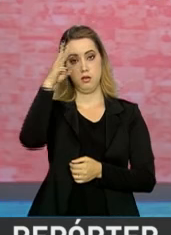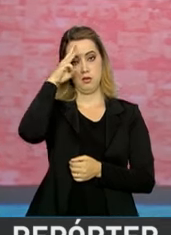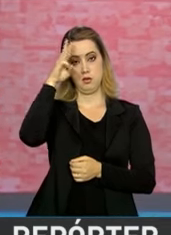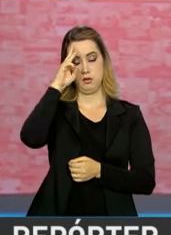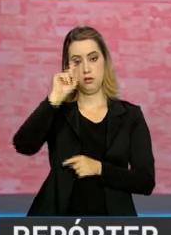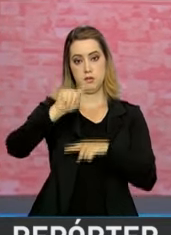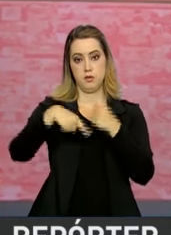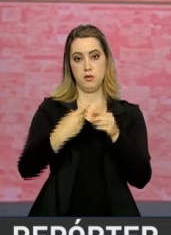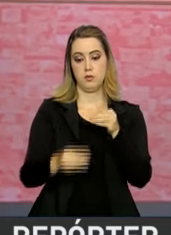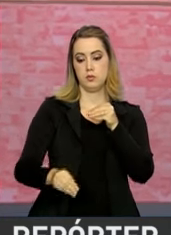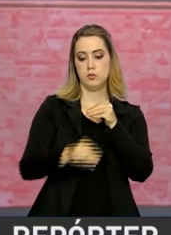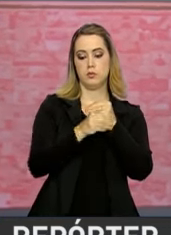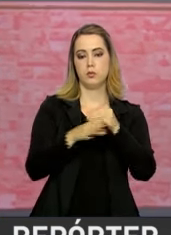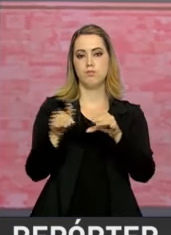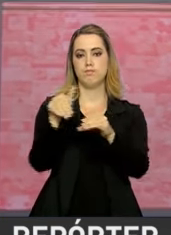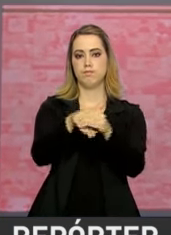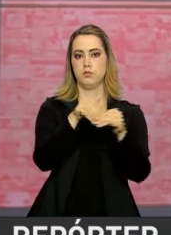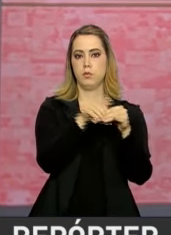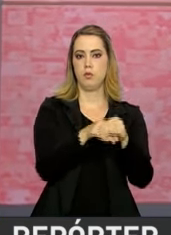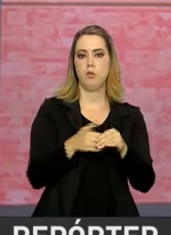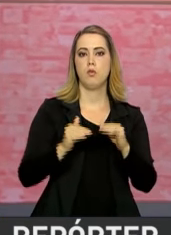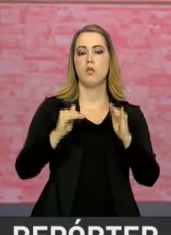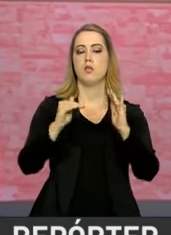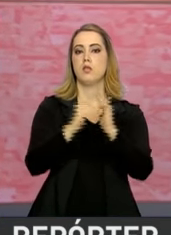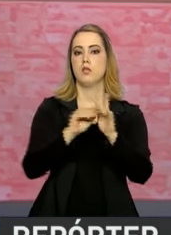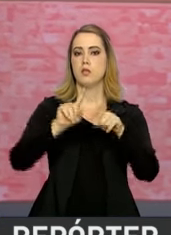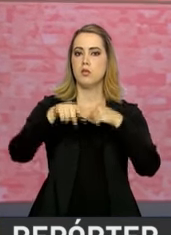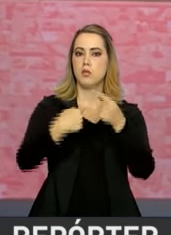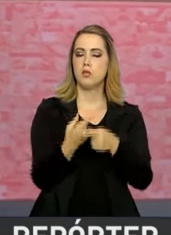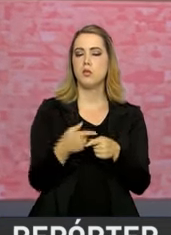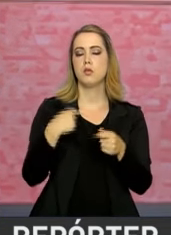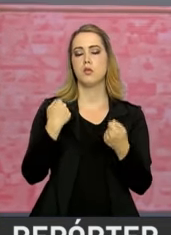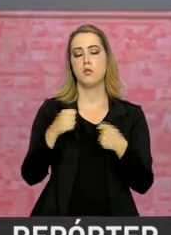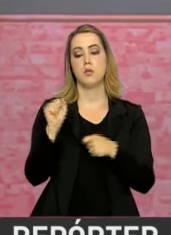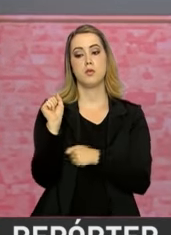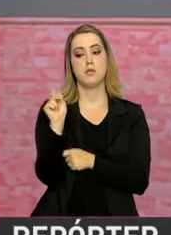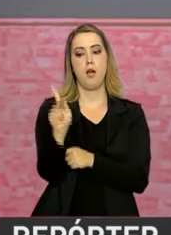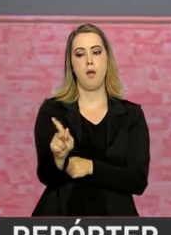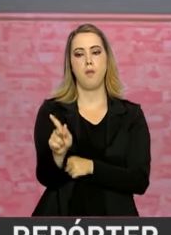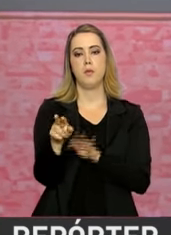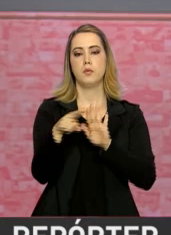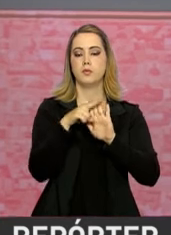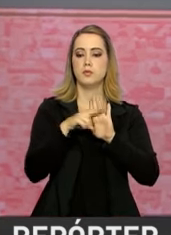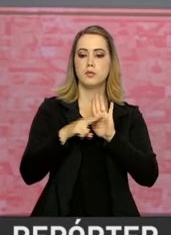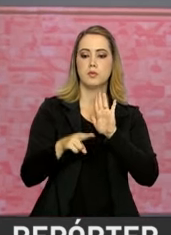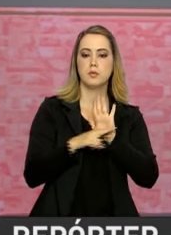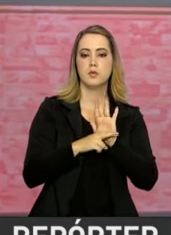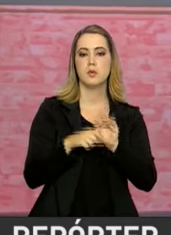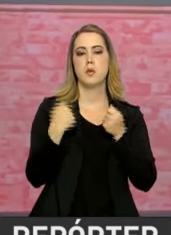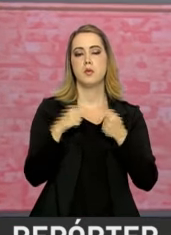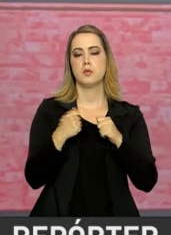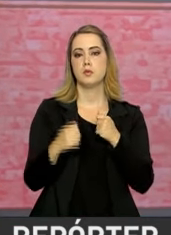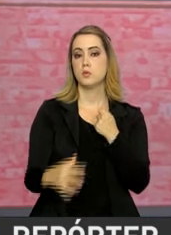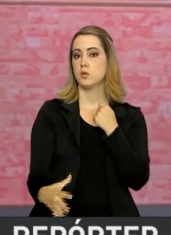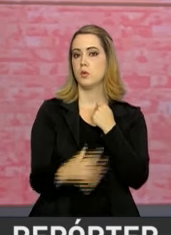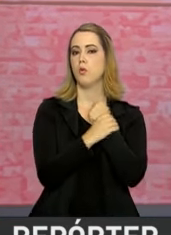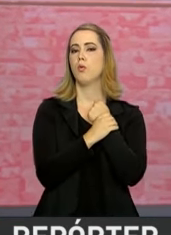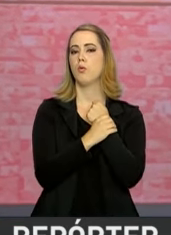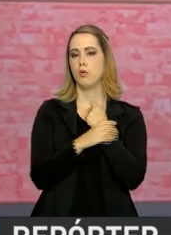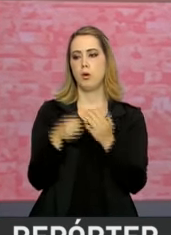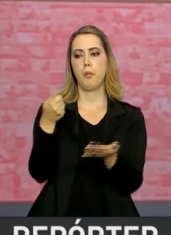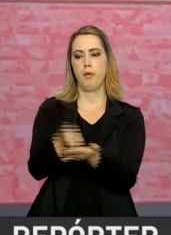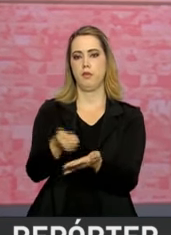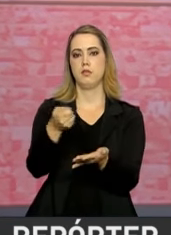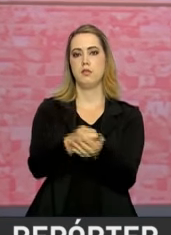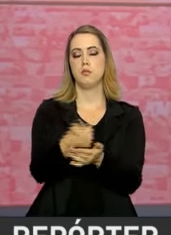partir do mês de novembro vou tratar da reforma da previdência nós precisamos garantir que daqui a dez anos a previdência paga a aposentadoria